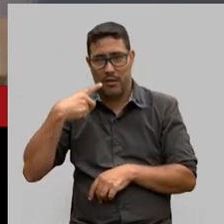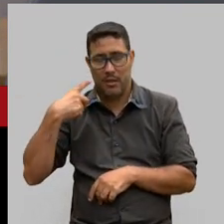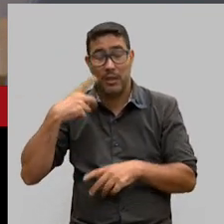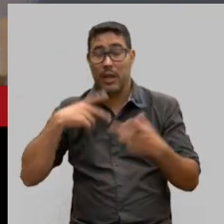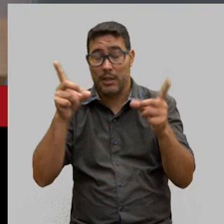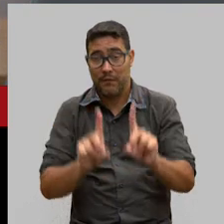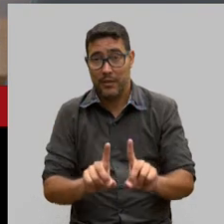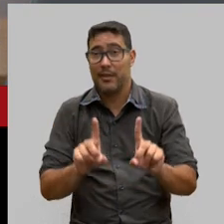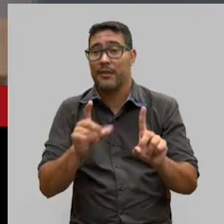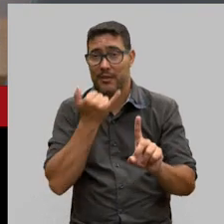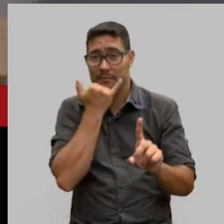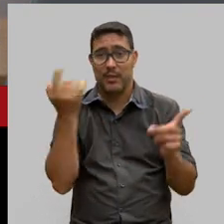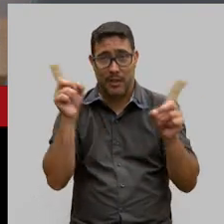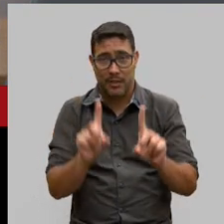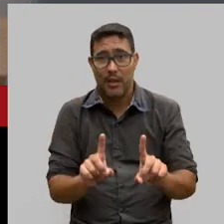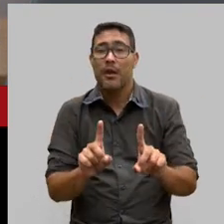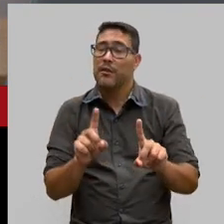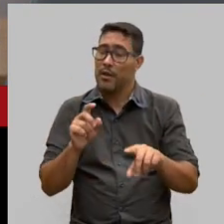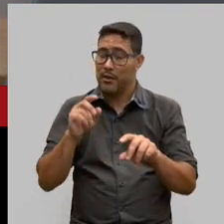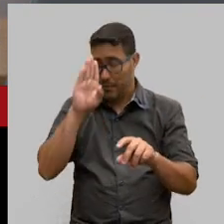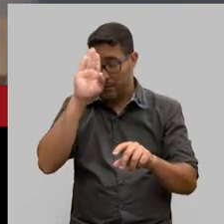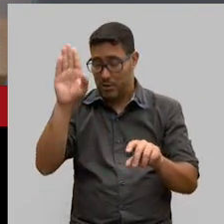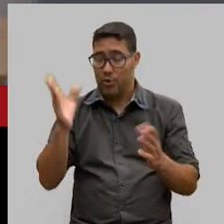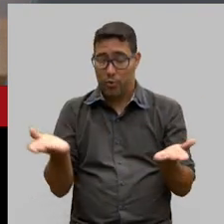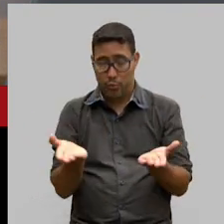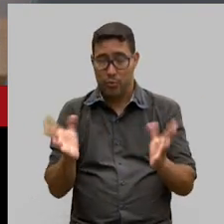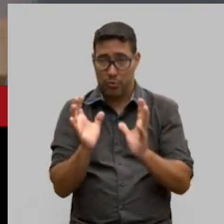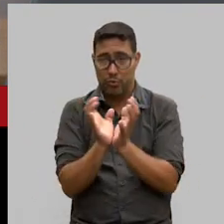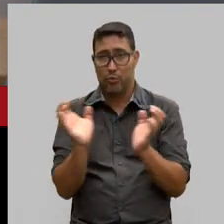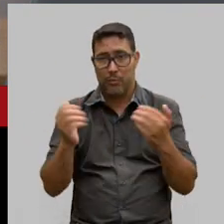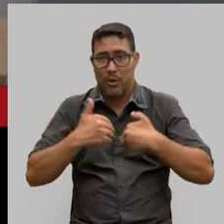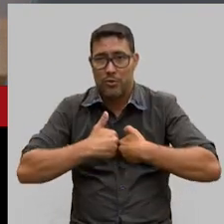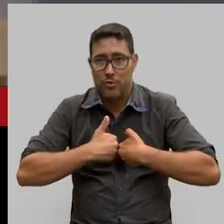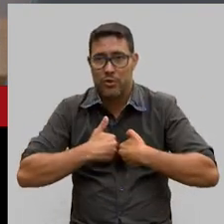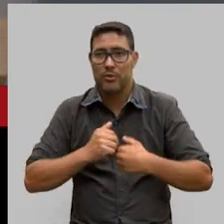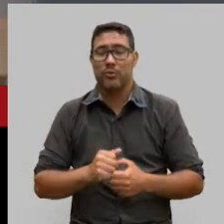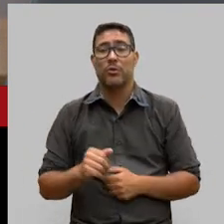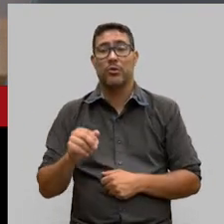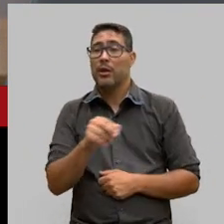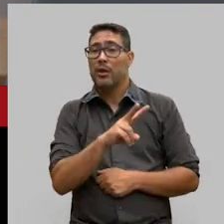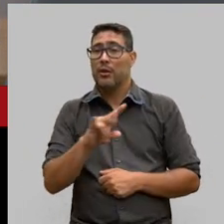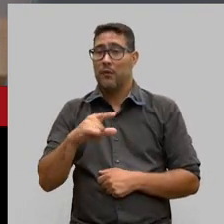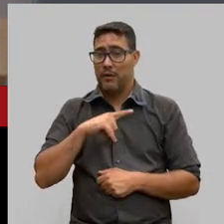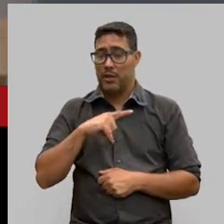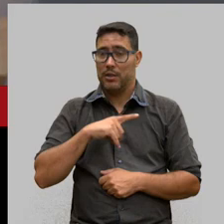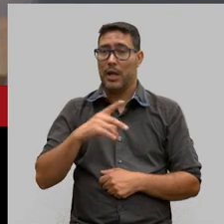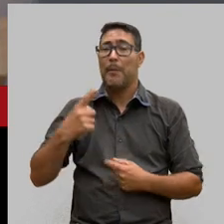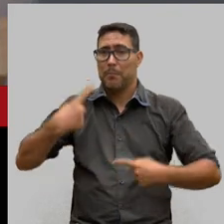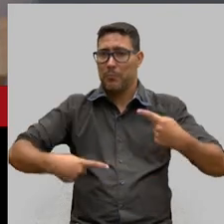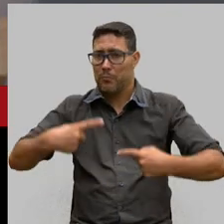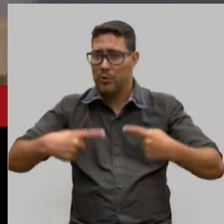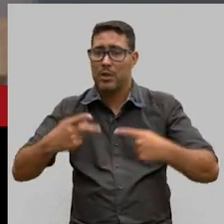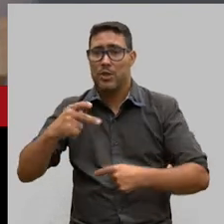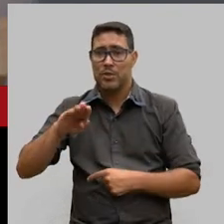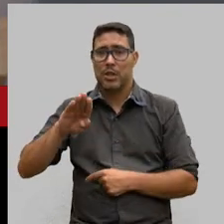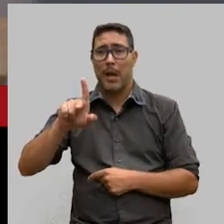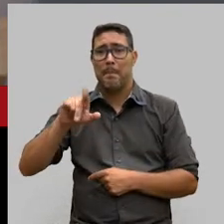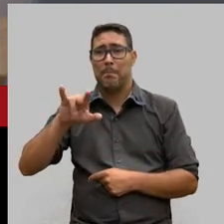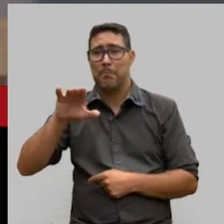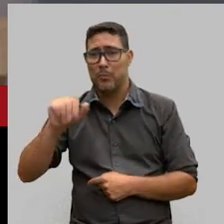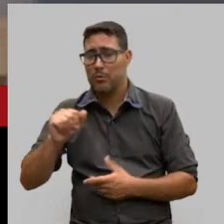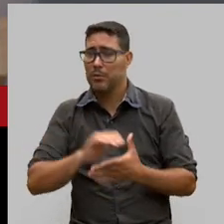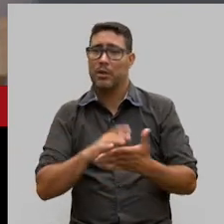TM o espectro autista nós precisamos garantir política pública sem limite do ponto de vista do diagnóstico